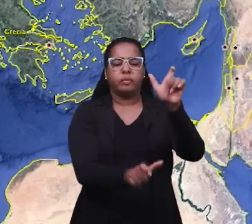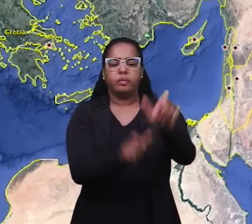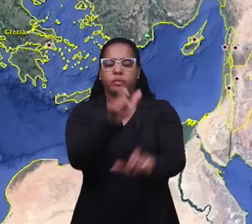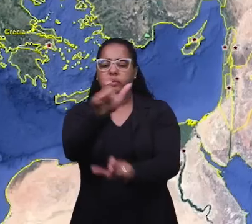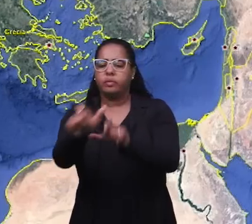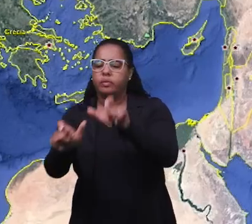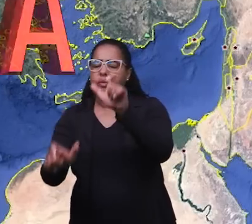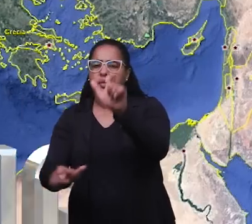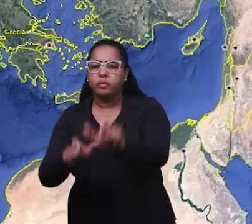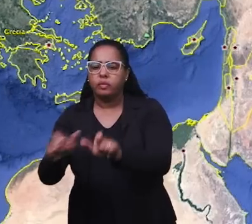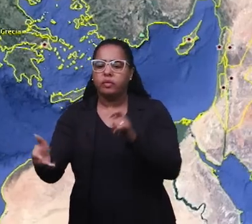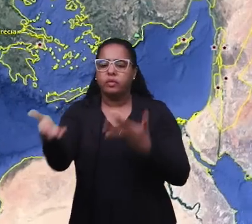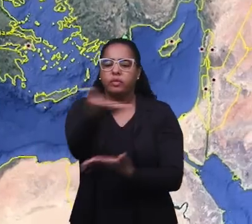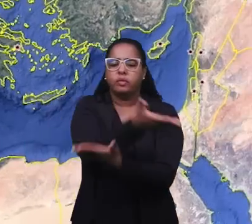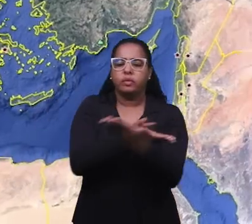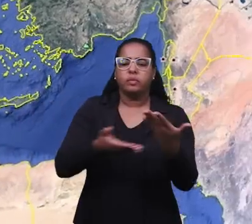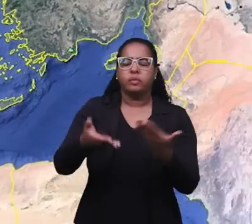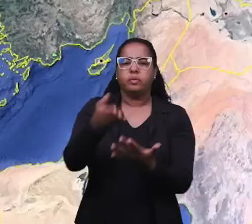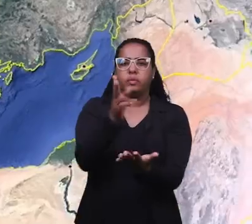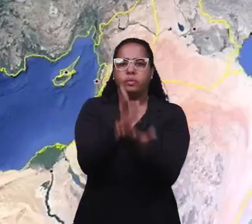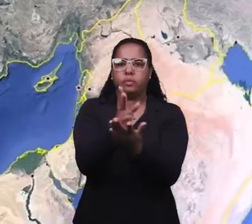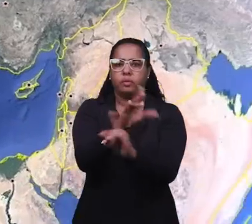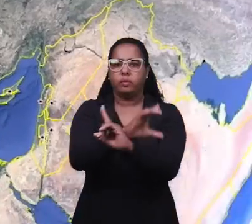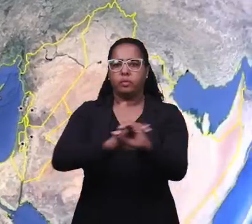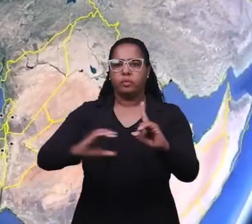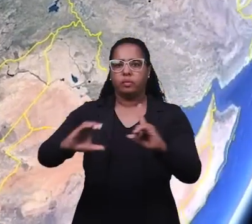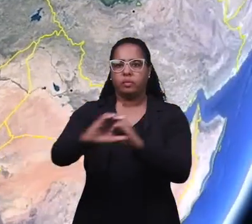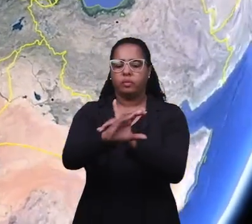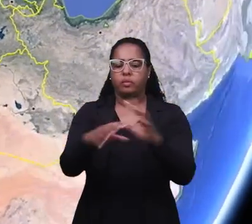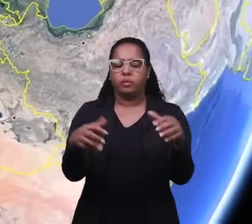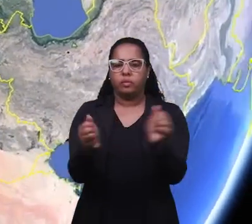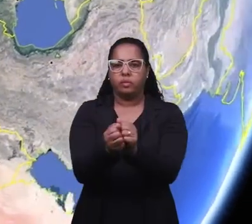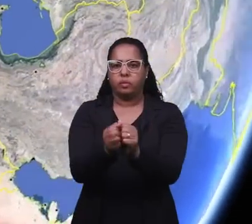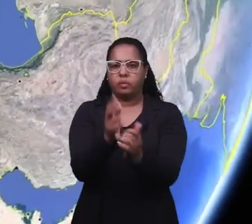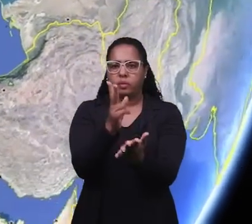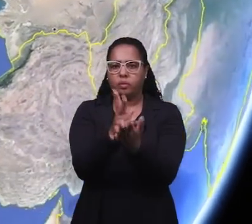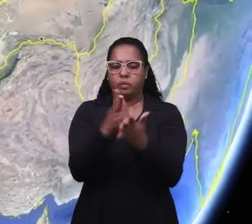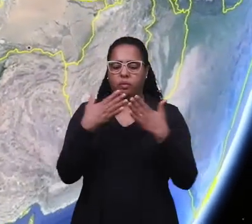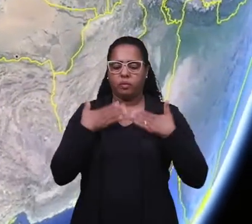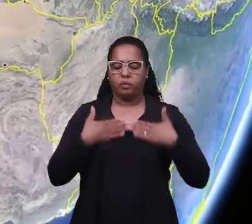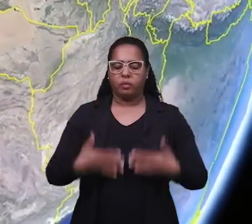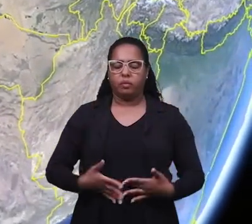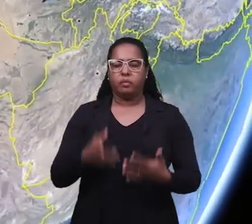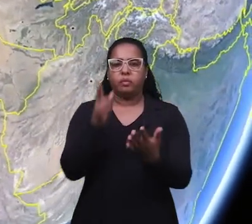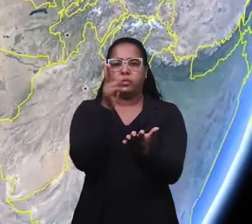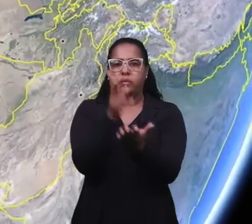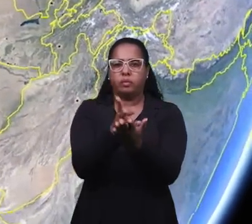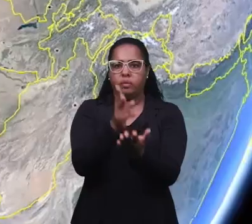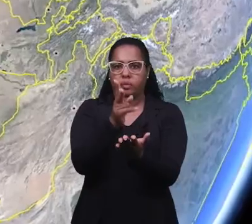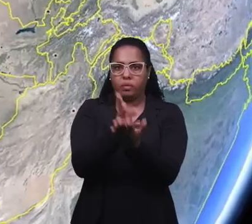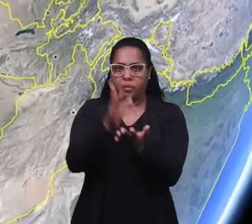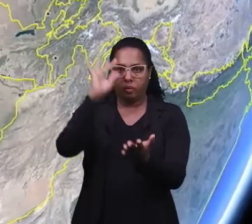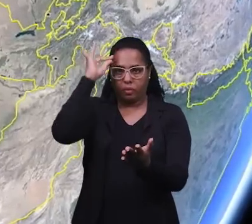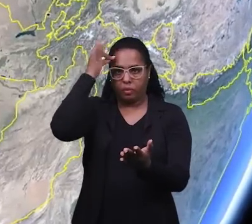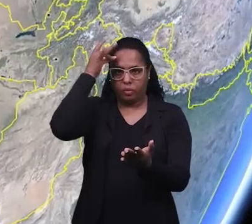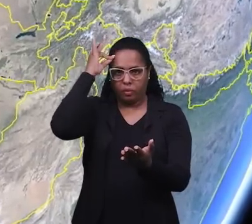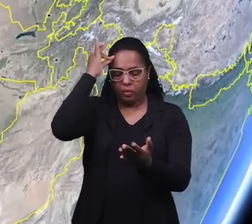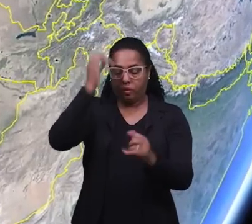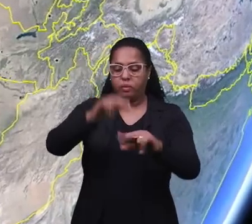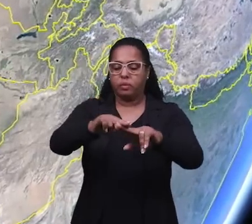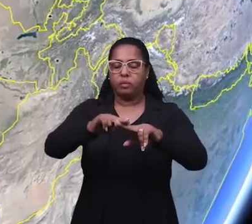Todas as partes do mundo participam de um mesmo culto, em conjunto, no mesmo corpo e no mesmo